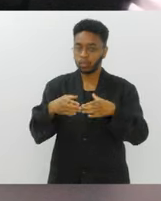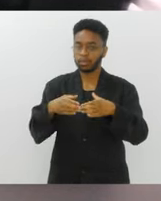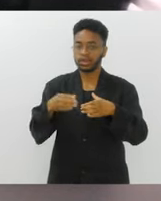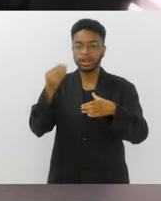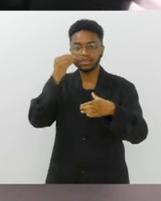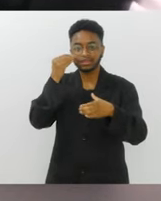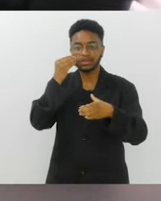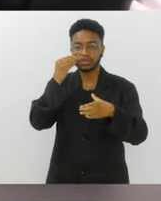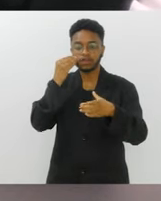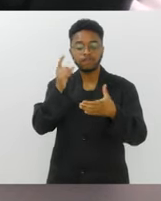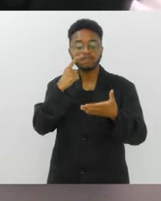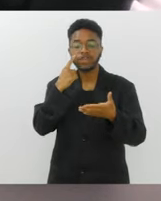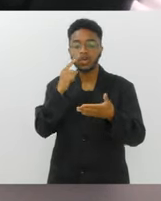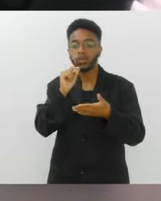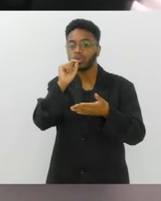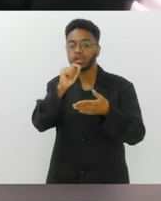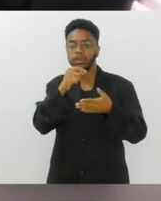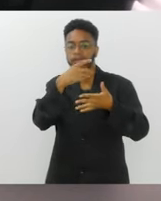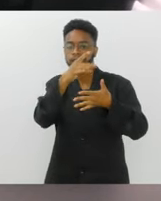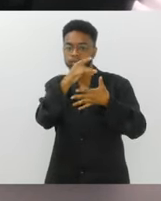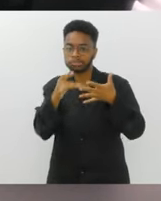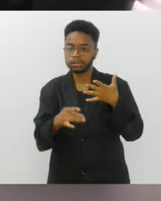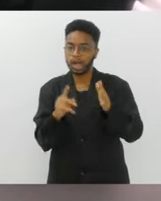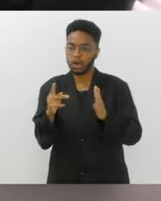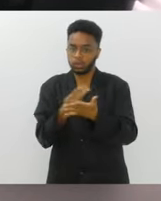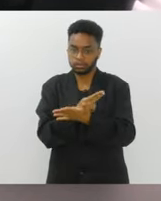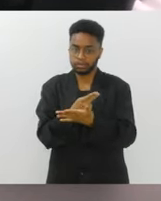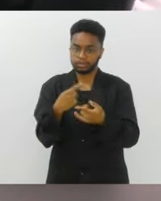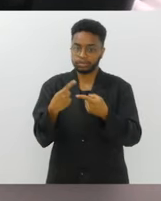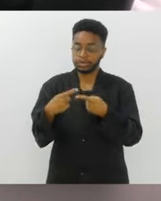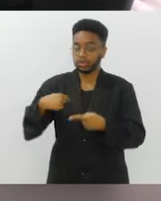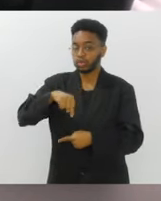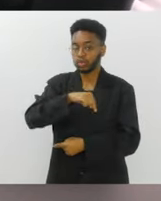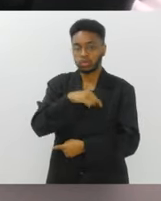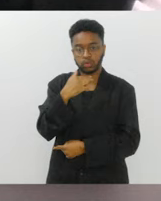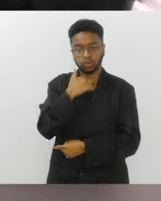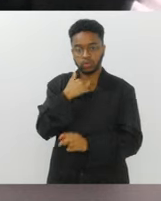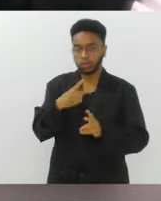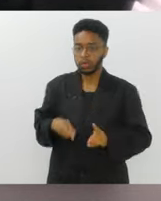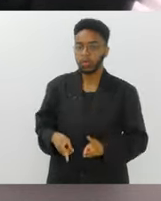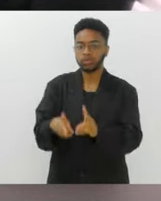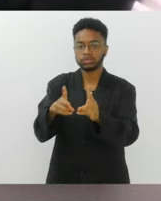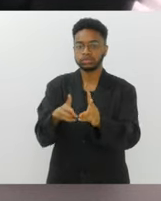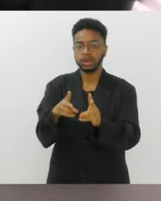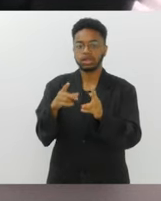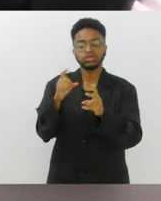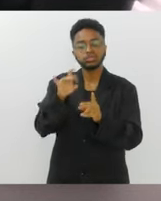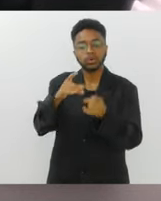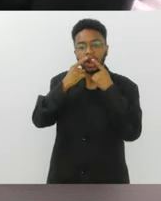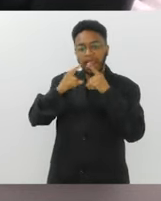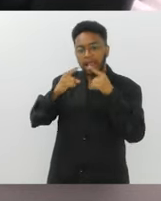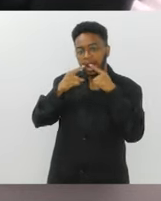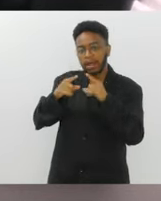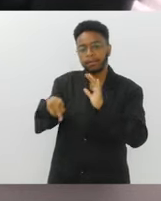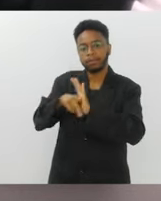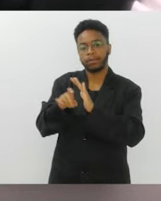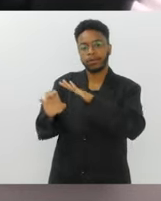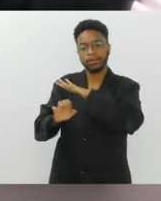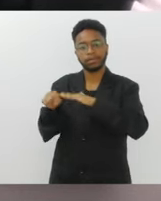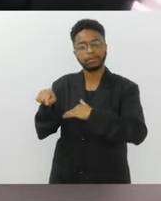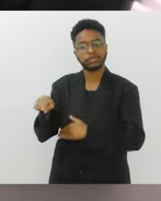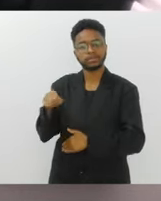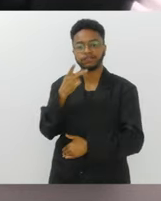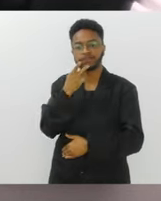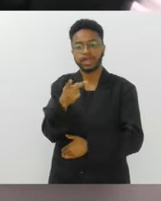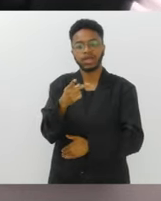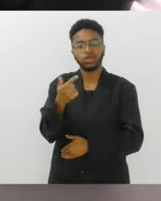caixa preta. O que nós não podemos continuar é com o mimimi da empresa dizer que está